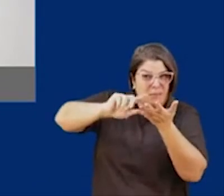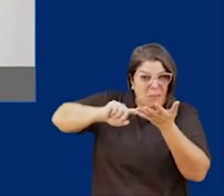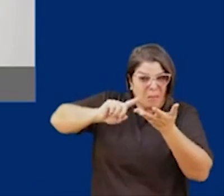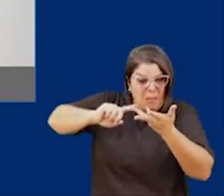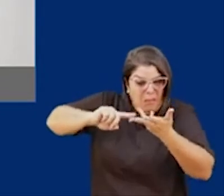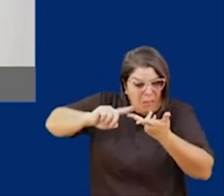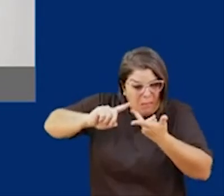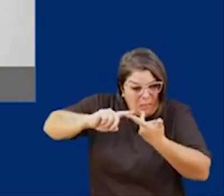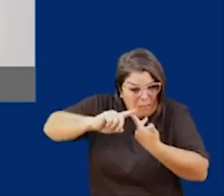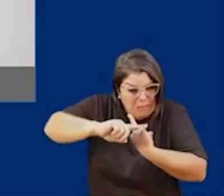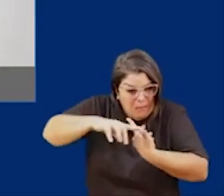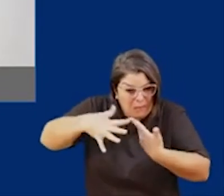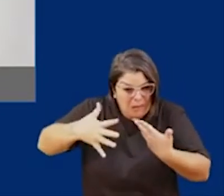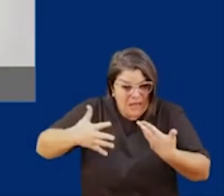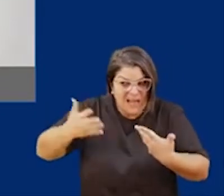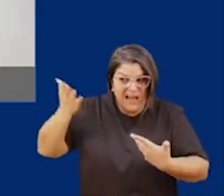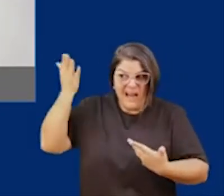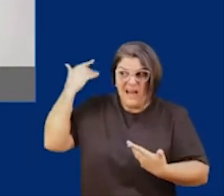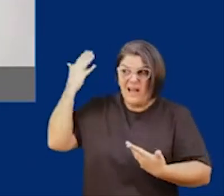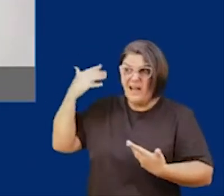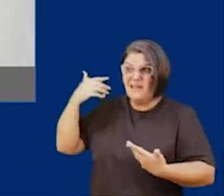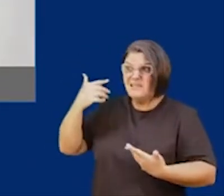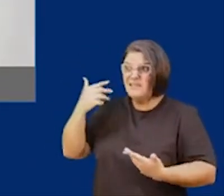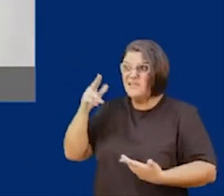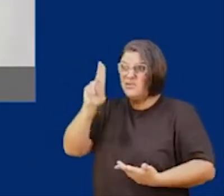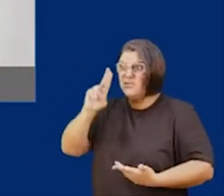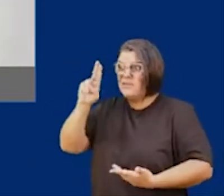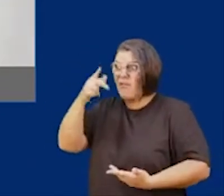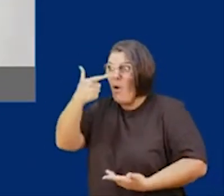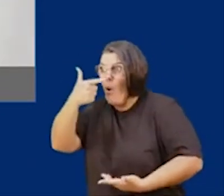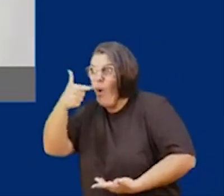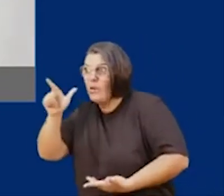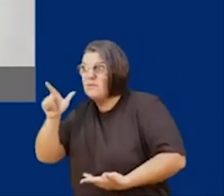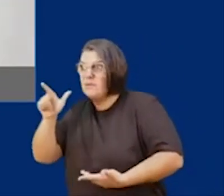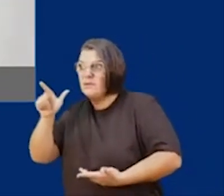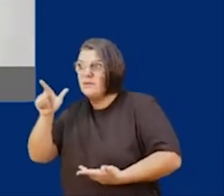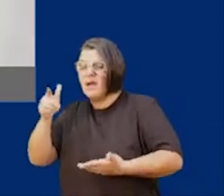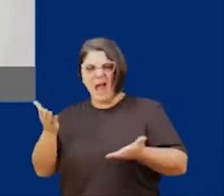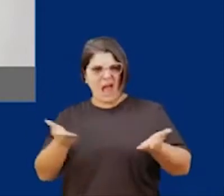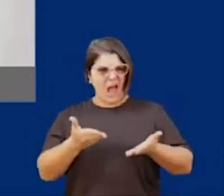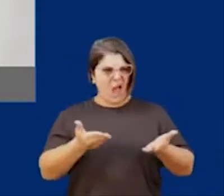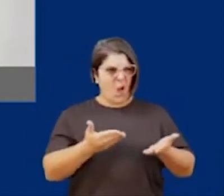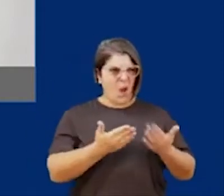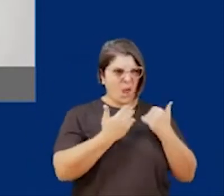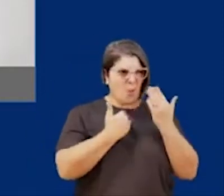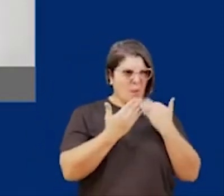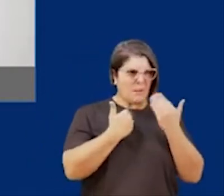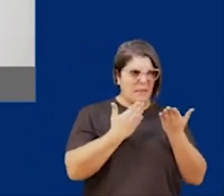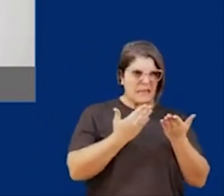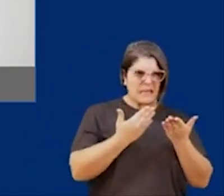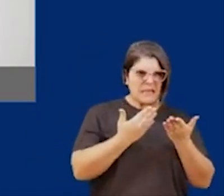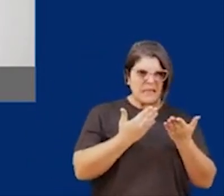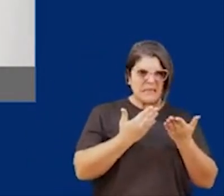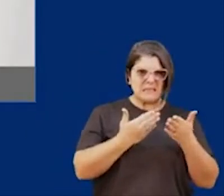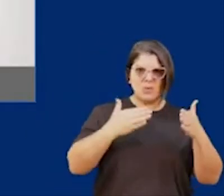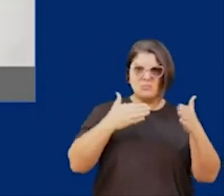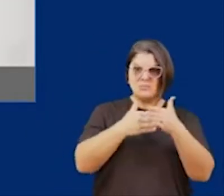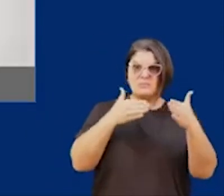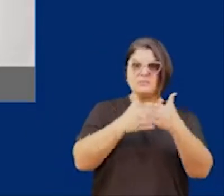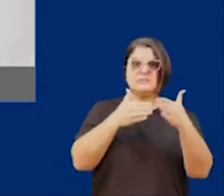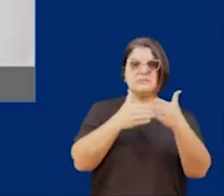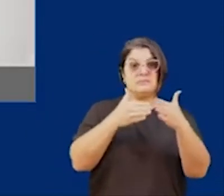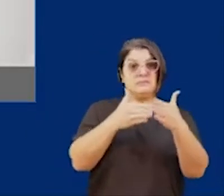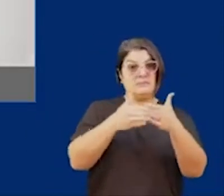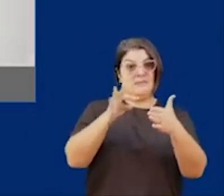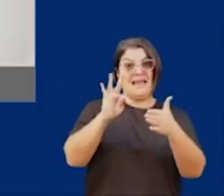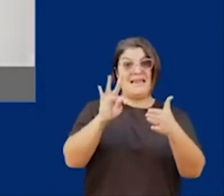comida, é prato de comida, isso é alimento, né? E aí tem tabu, tem crença